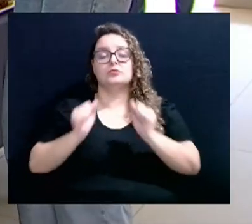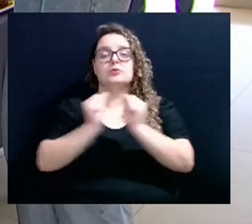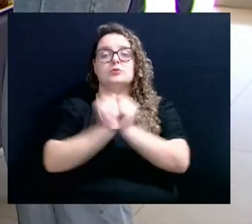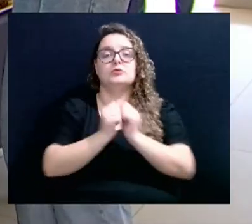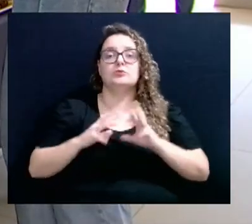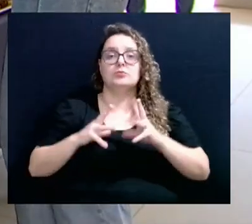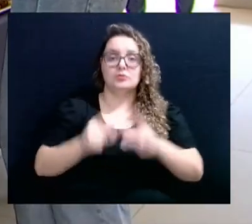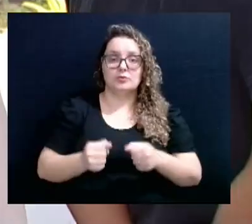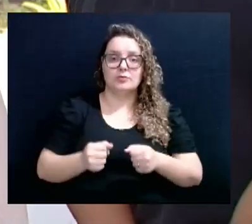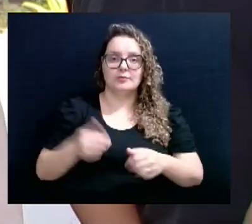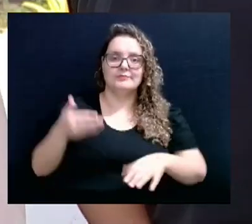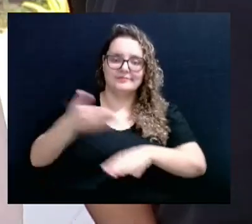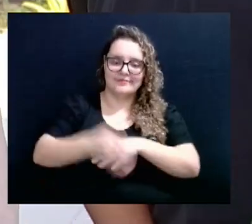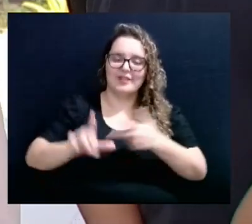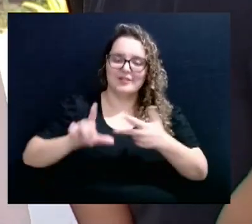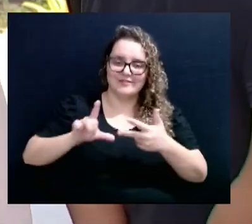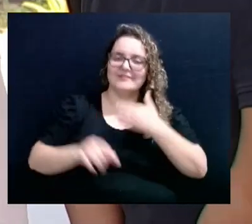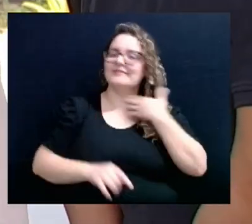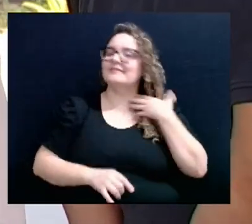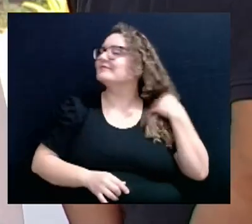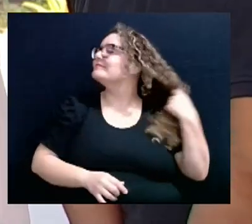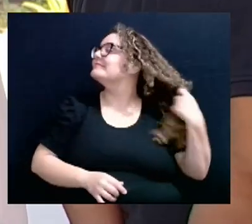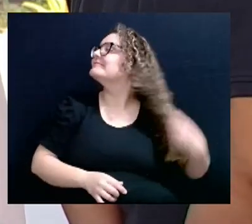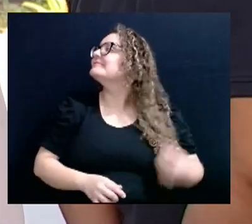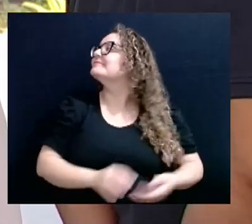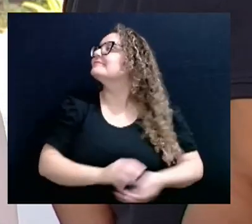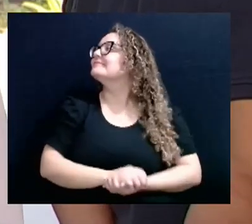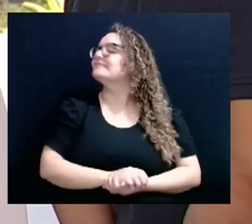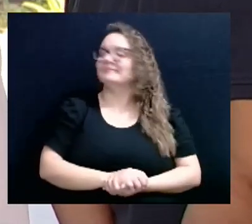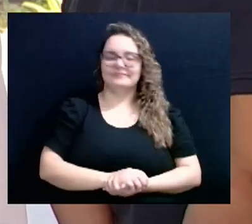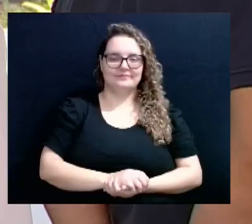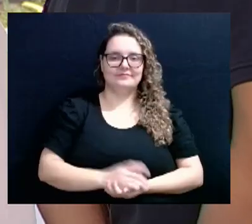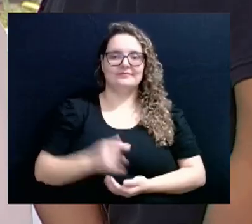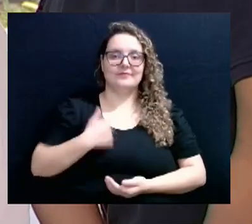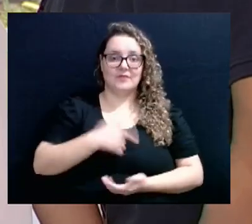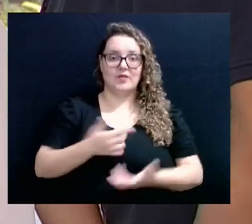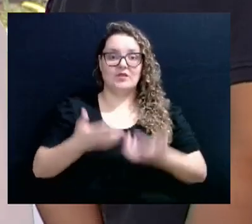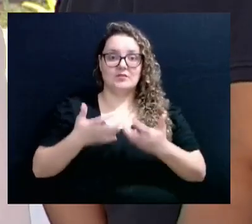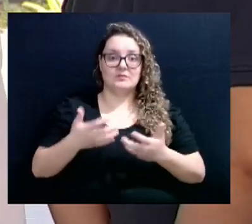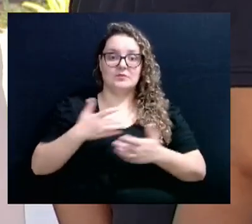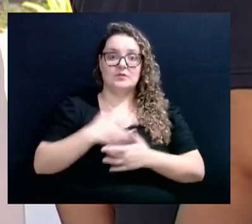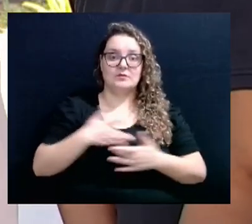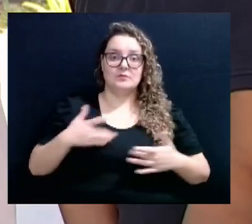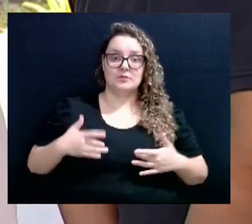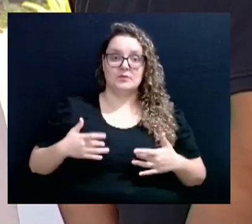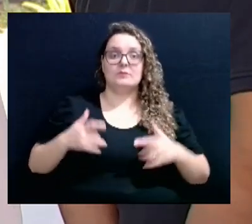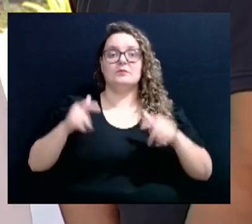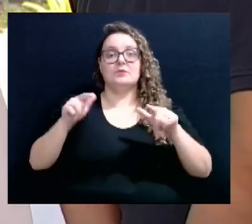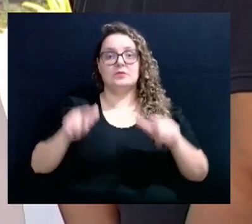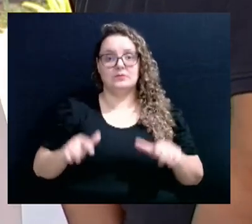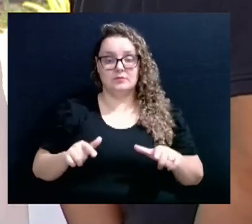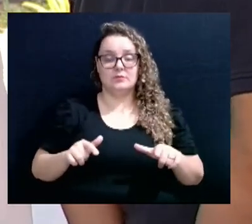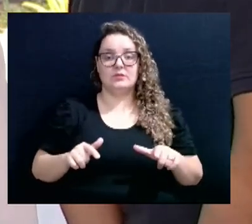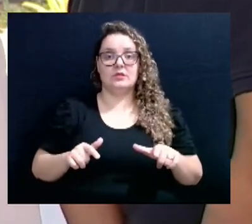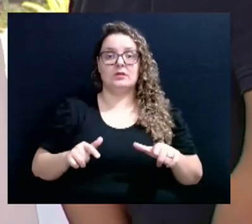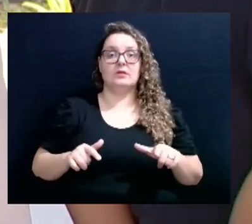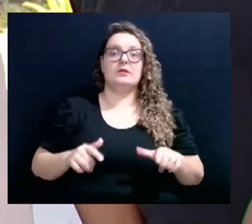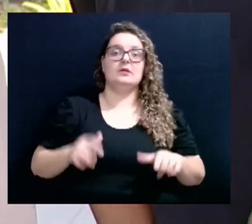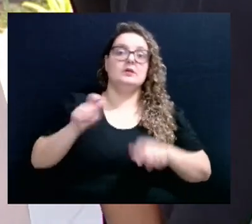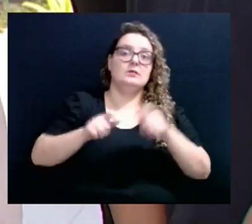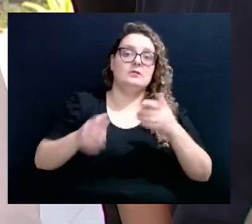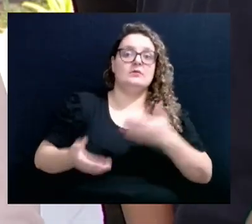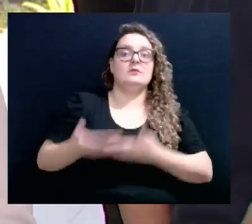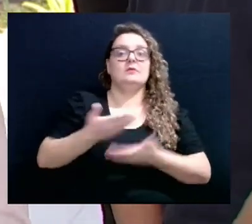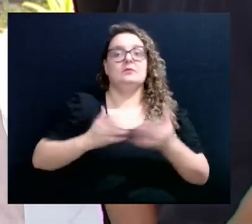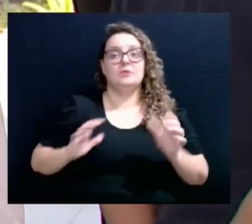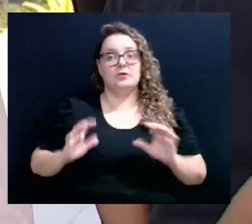do Legislativo. A gente preza muito por esse ambiente saudável, onde as pessoas possam confraternizar,